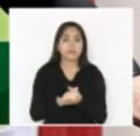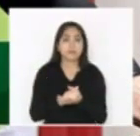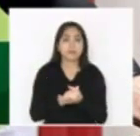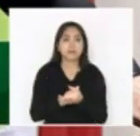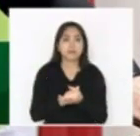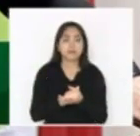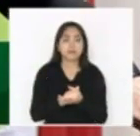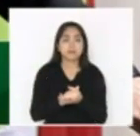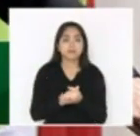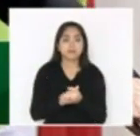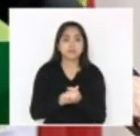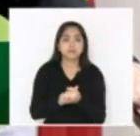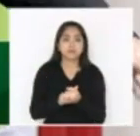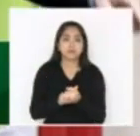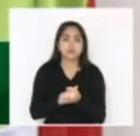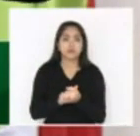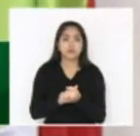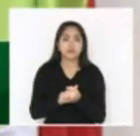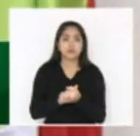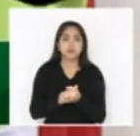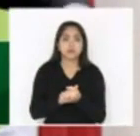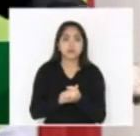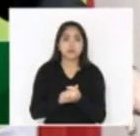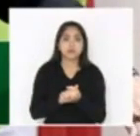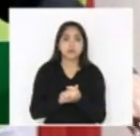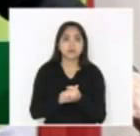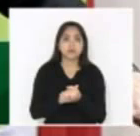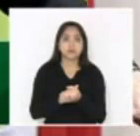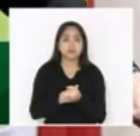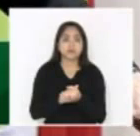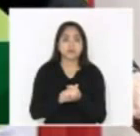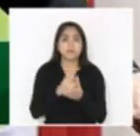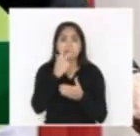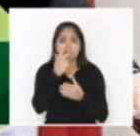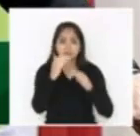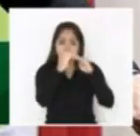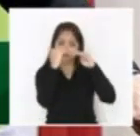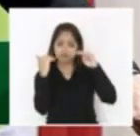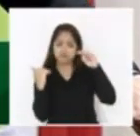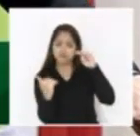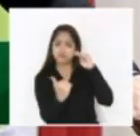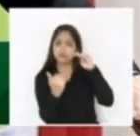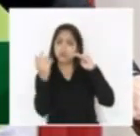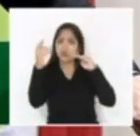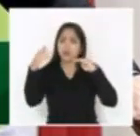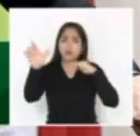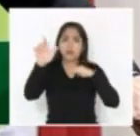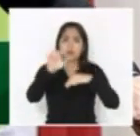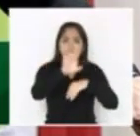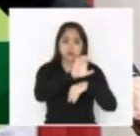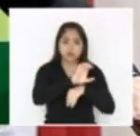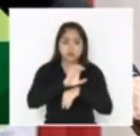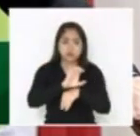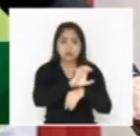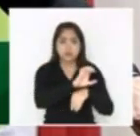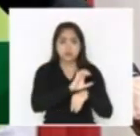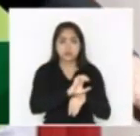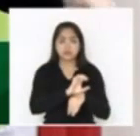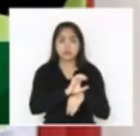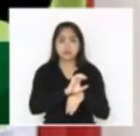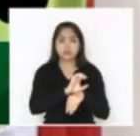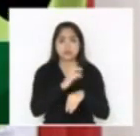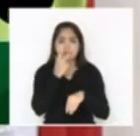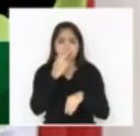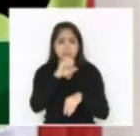Isso nos dava uma condição de inferioridade em relação a outros estados do país.